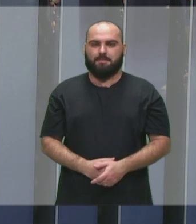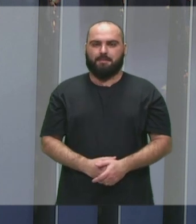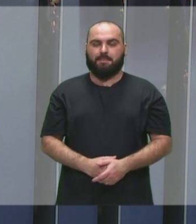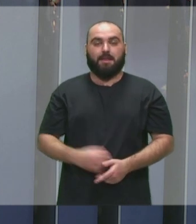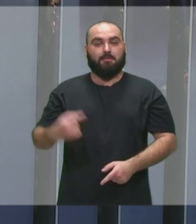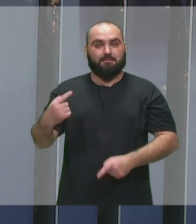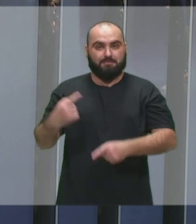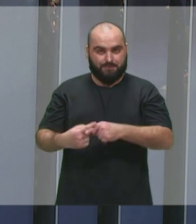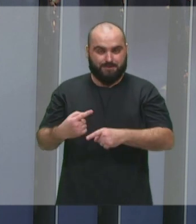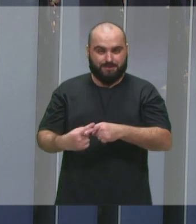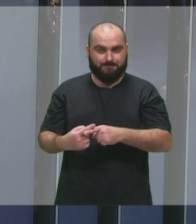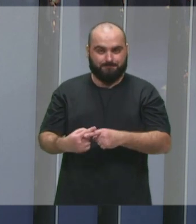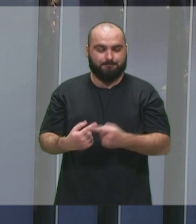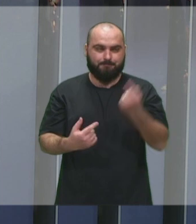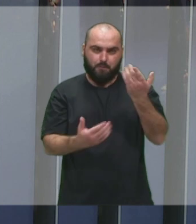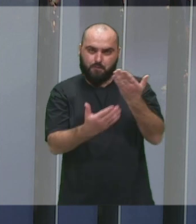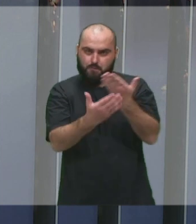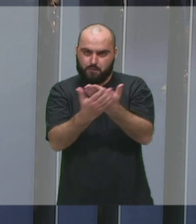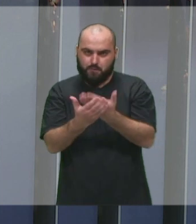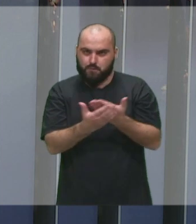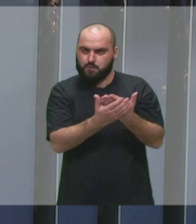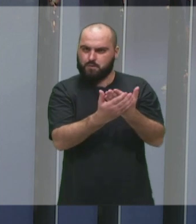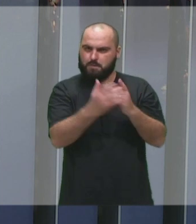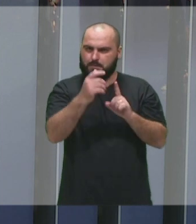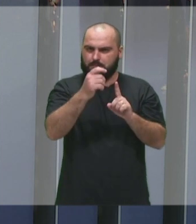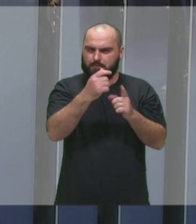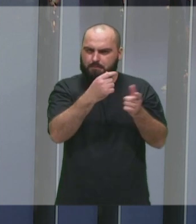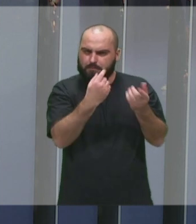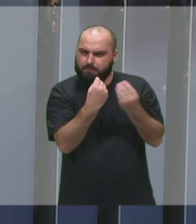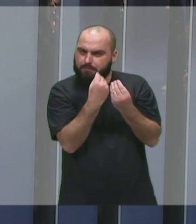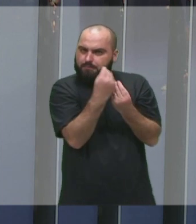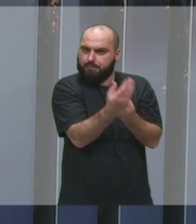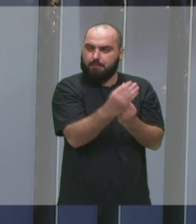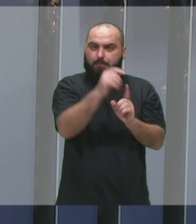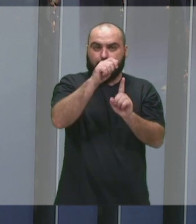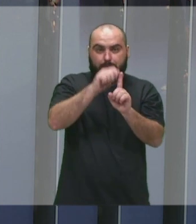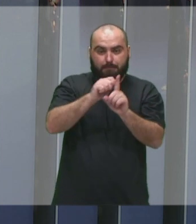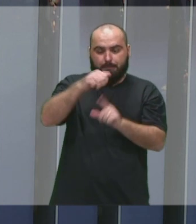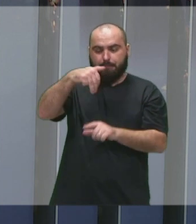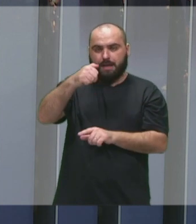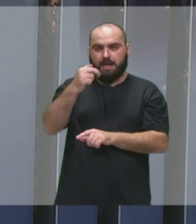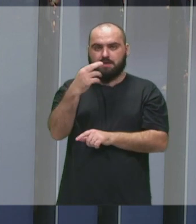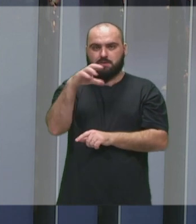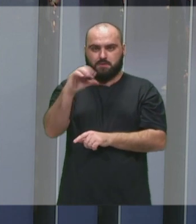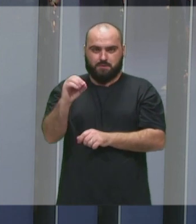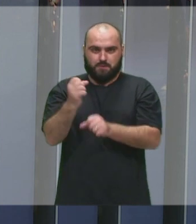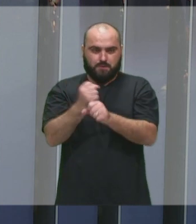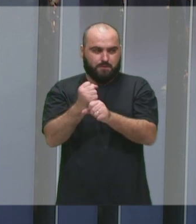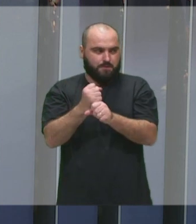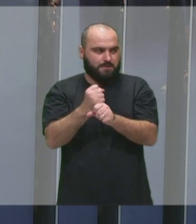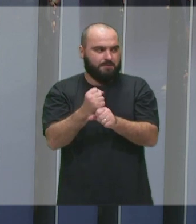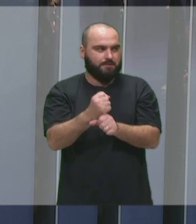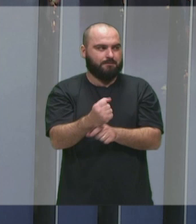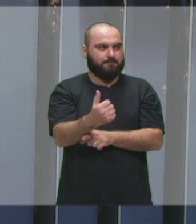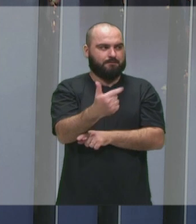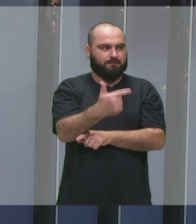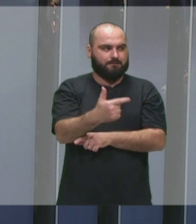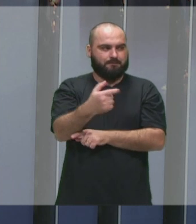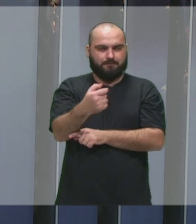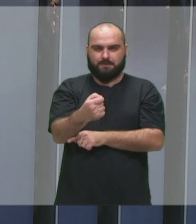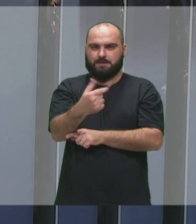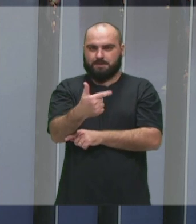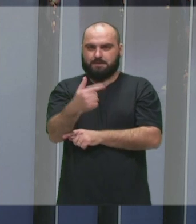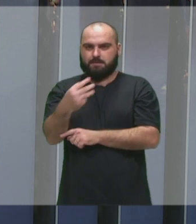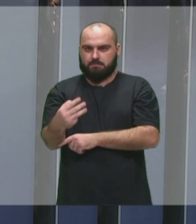Porque um estudo publicado em março de 2023, que foi realizado pela ONU no Brasil em parceria com o Instituto de